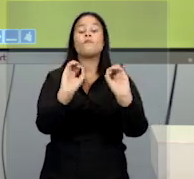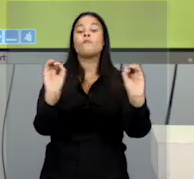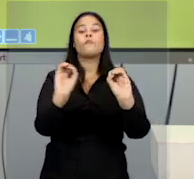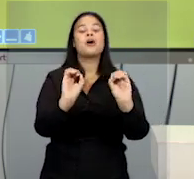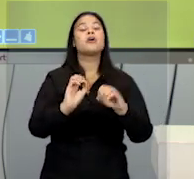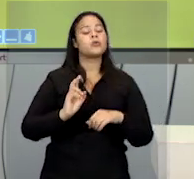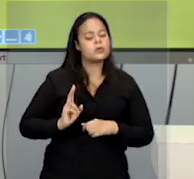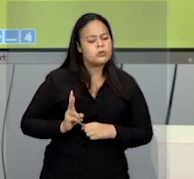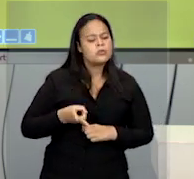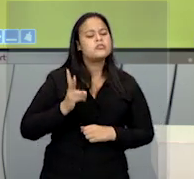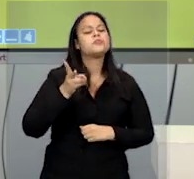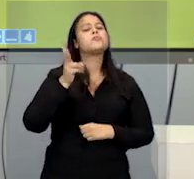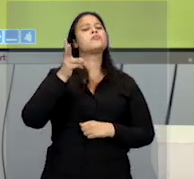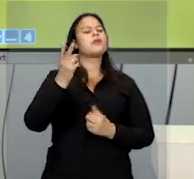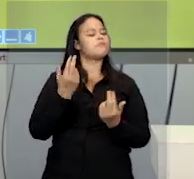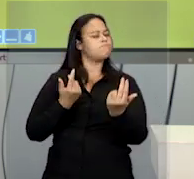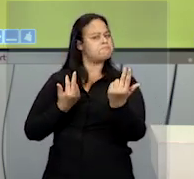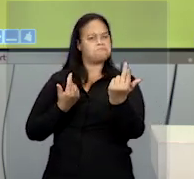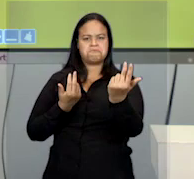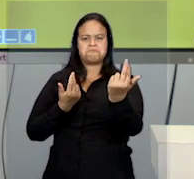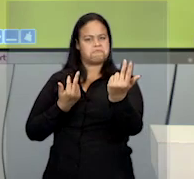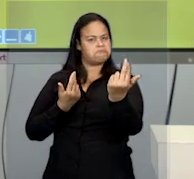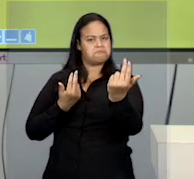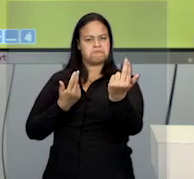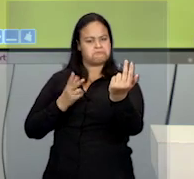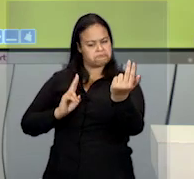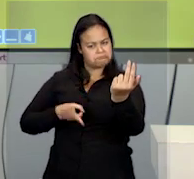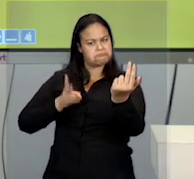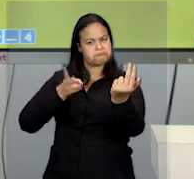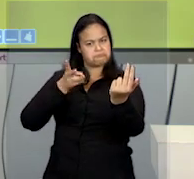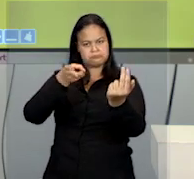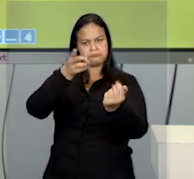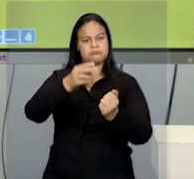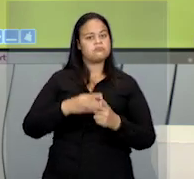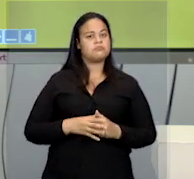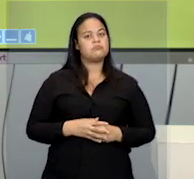ser continuando escritas da mesma forma.